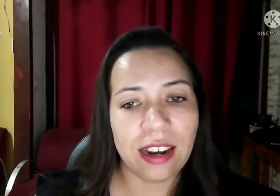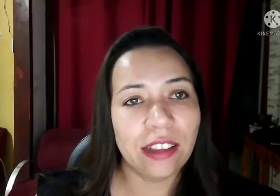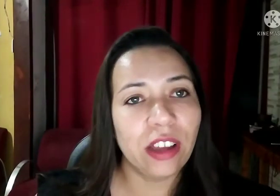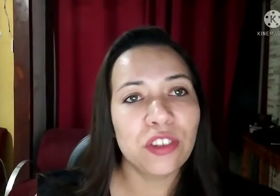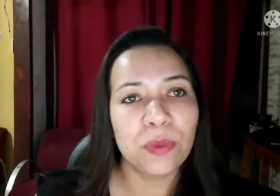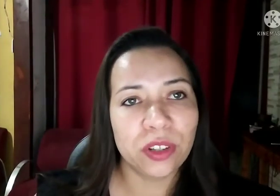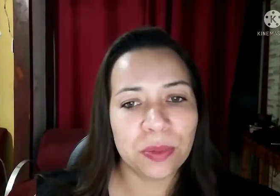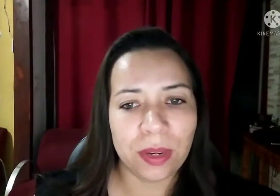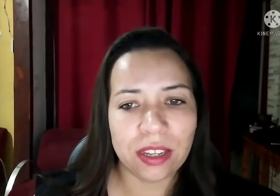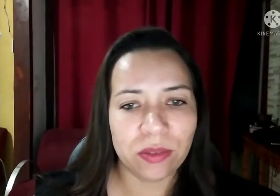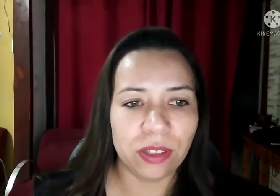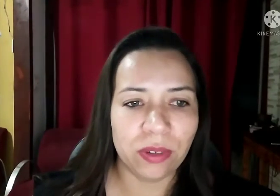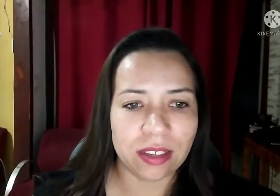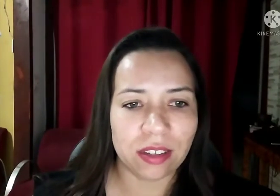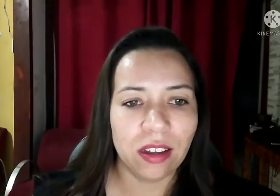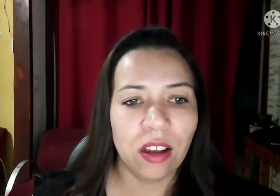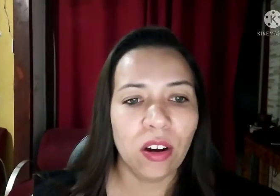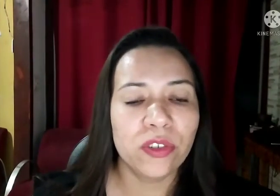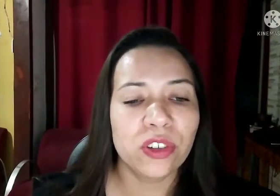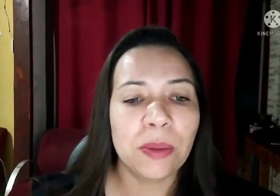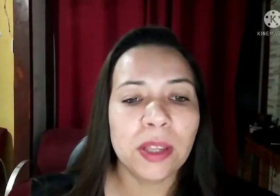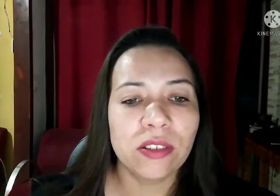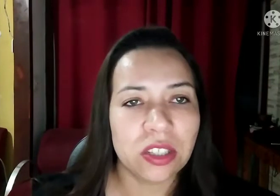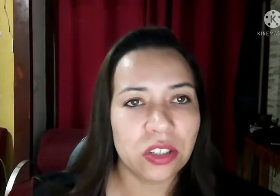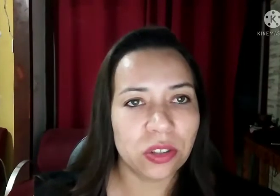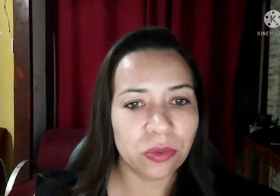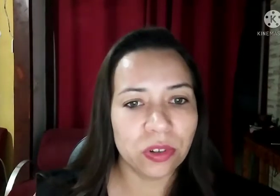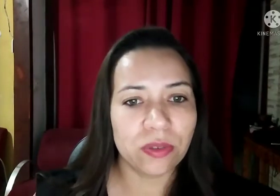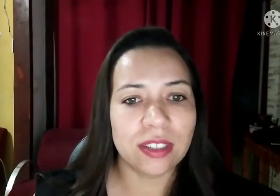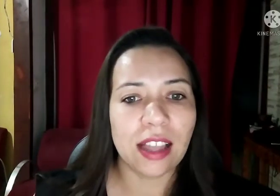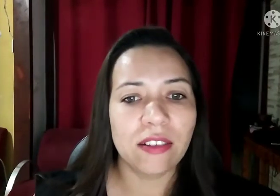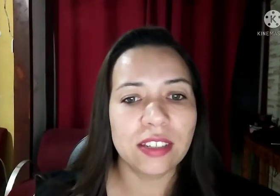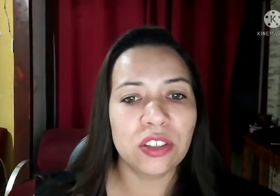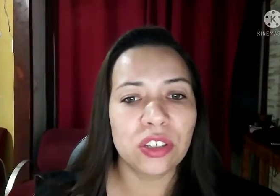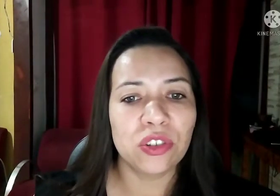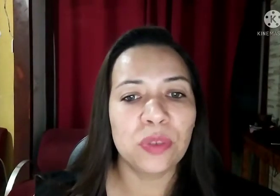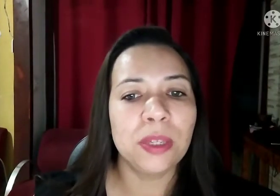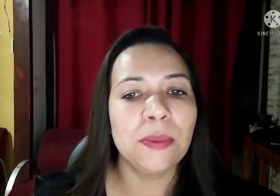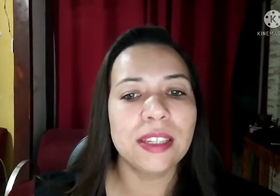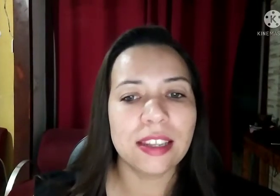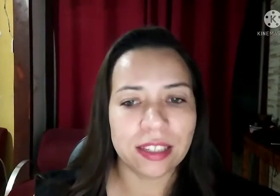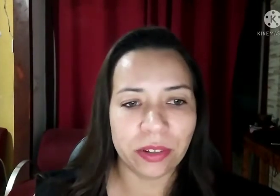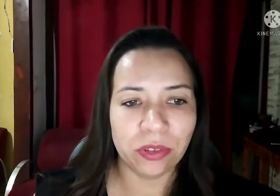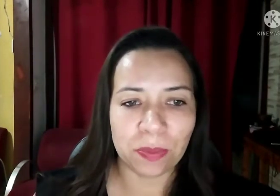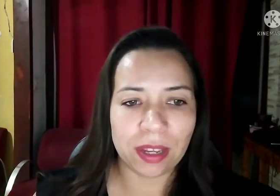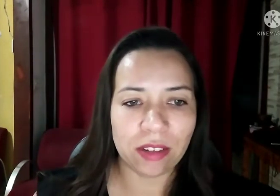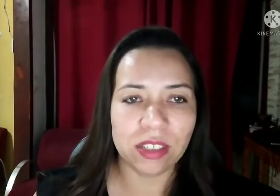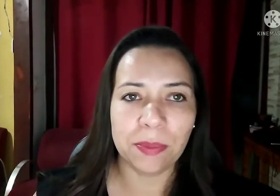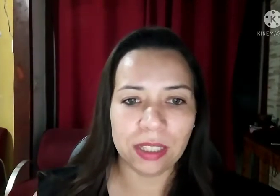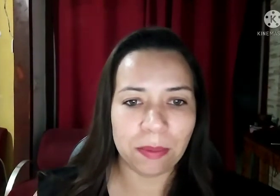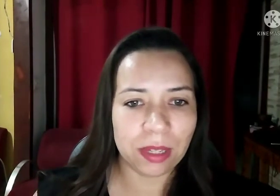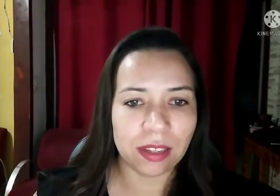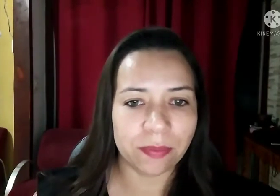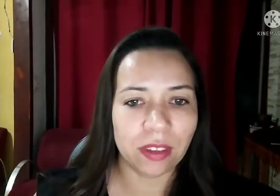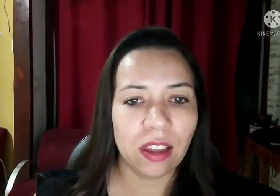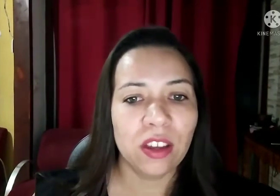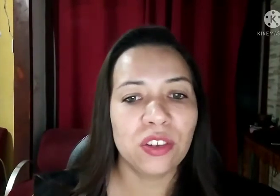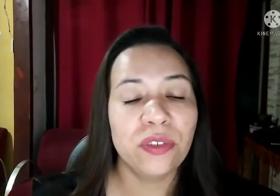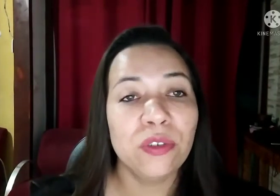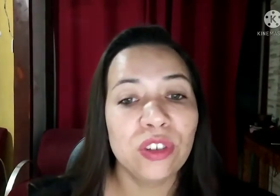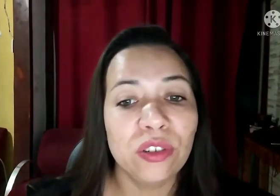sentido instaurado é de menosprezo à doença. O funcionamento desse discurso instala os sentidos de minimização dos perigos da